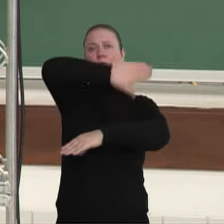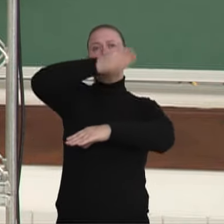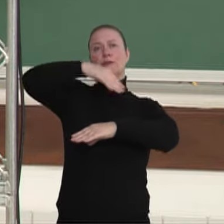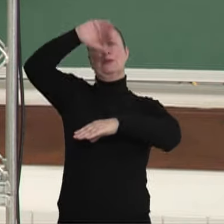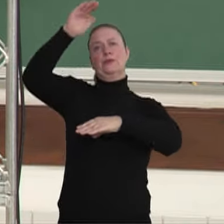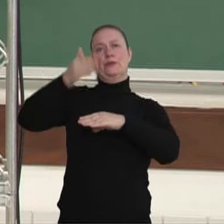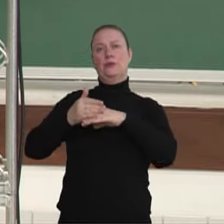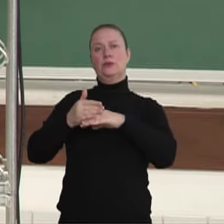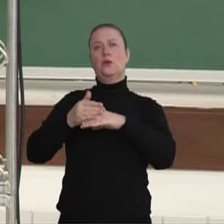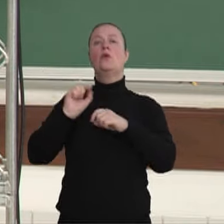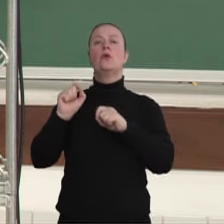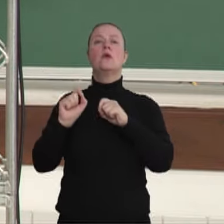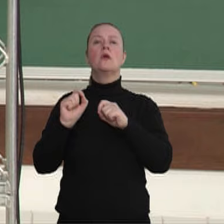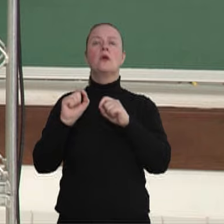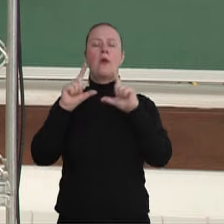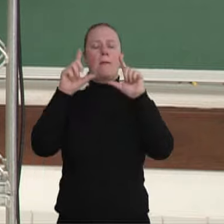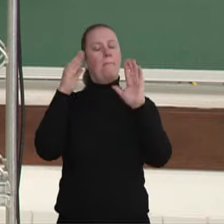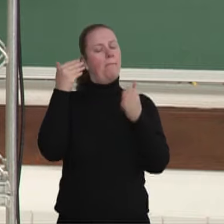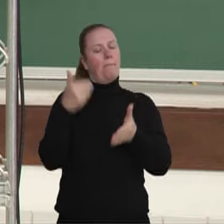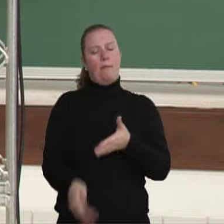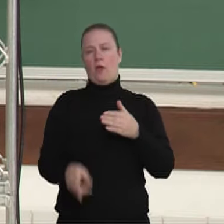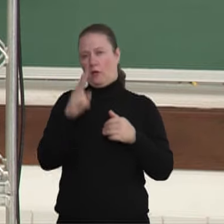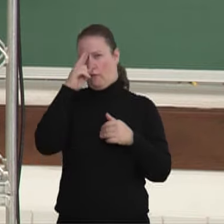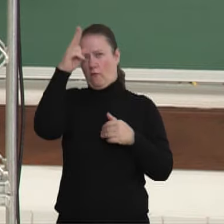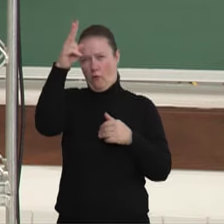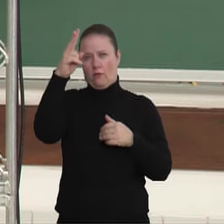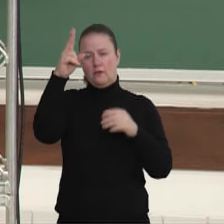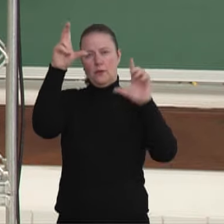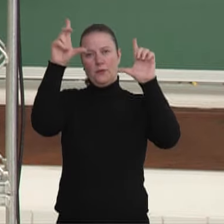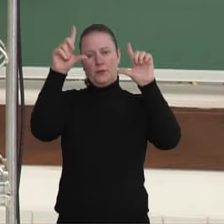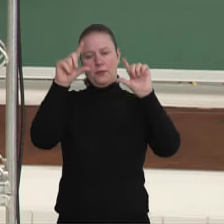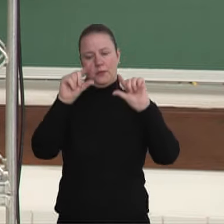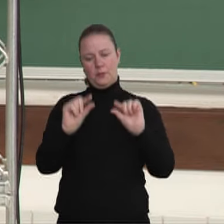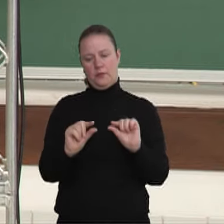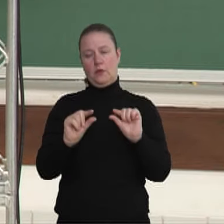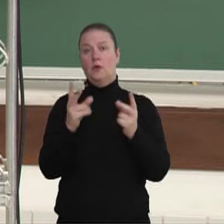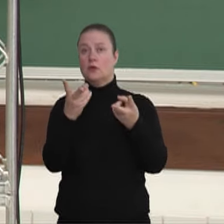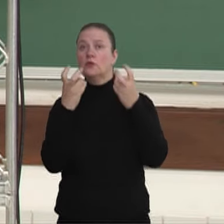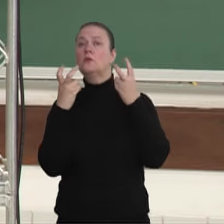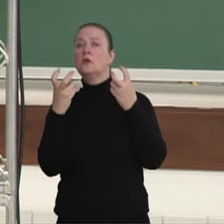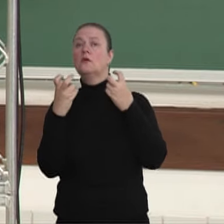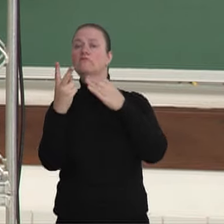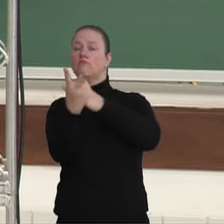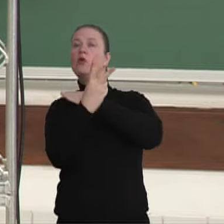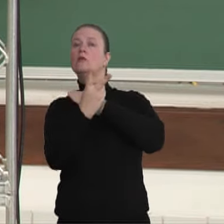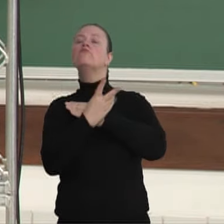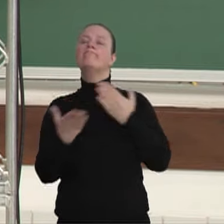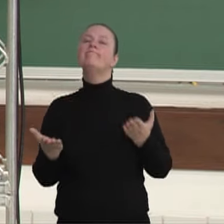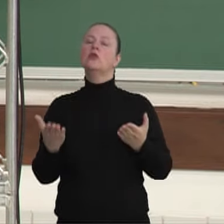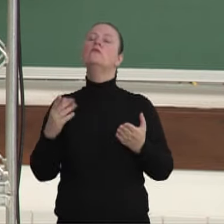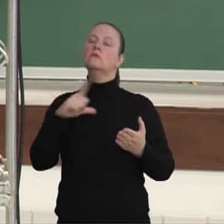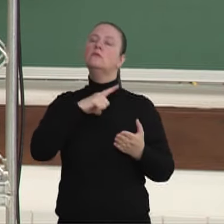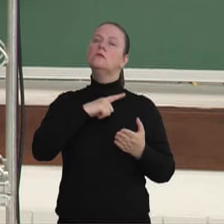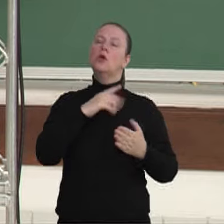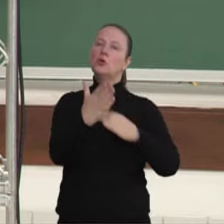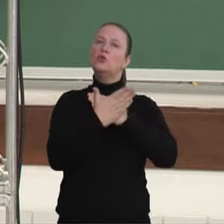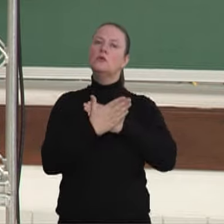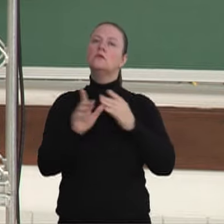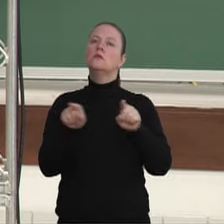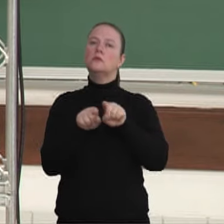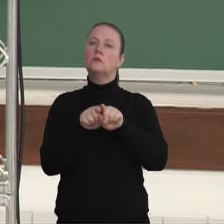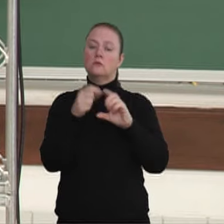sobe, perde intensidade, perde força, mas você consegue perceber isso pelo fator da umidade que vem de maneira intensa,